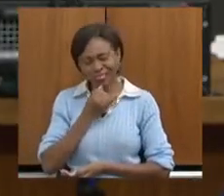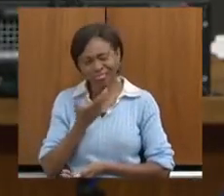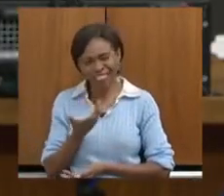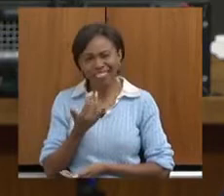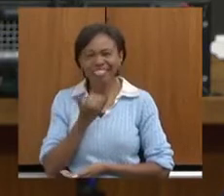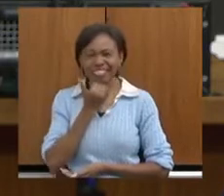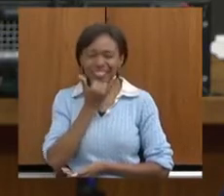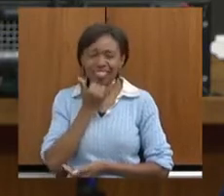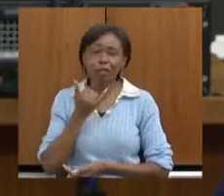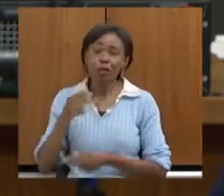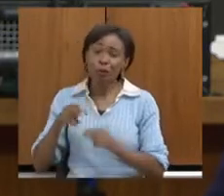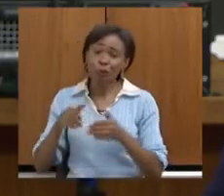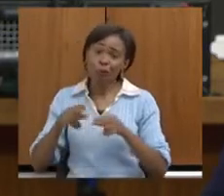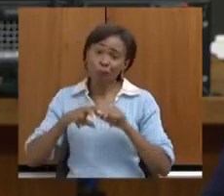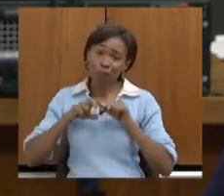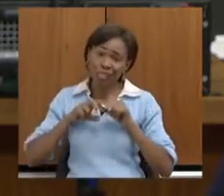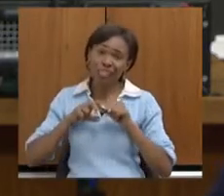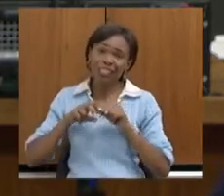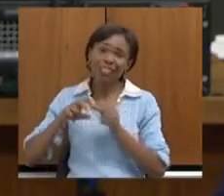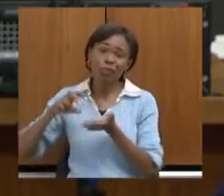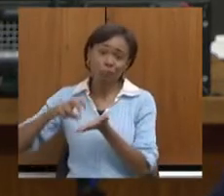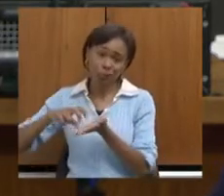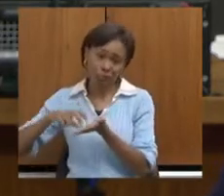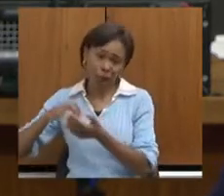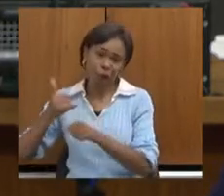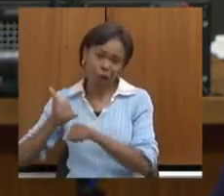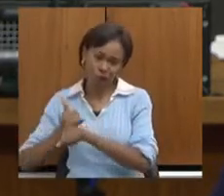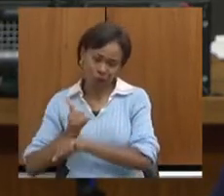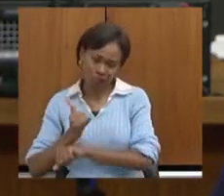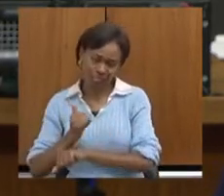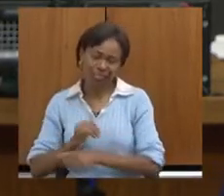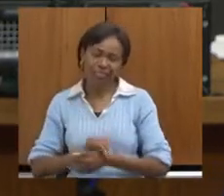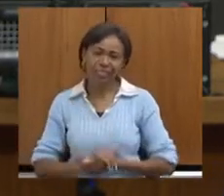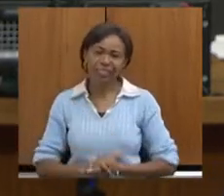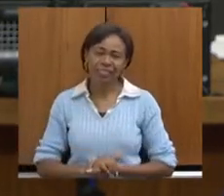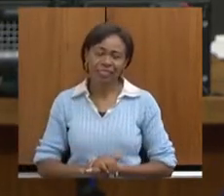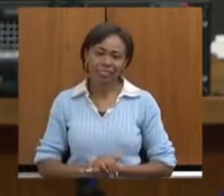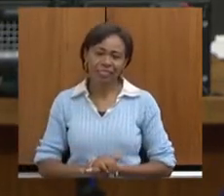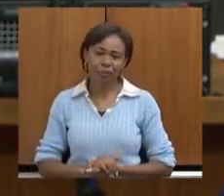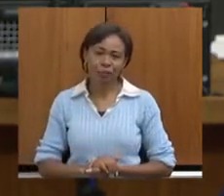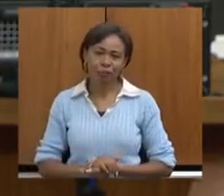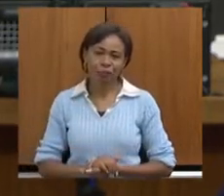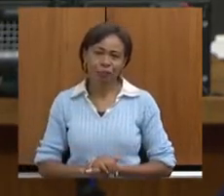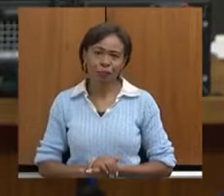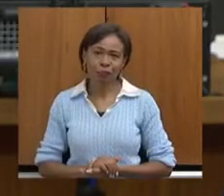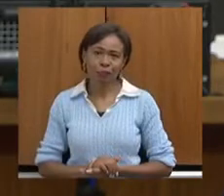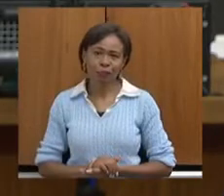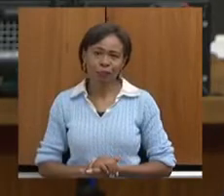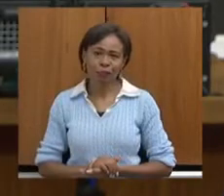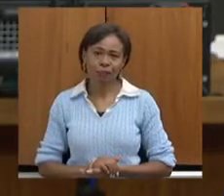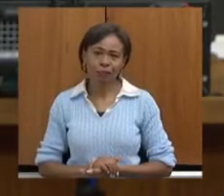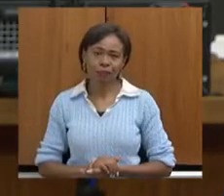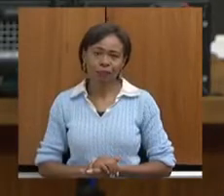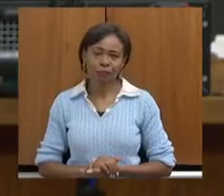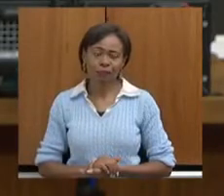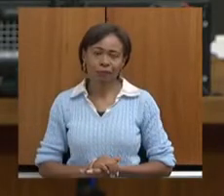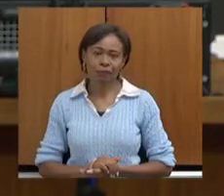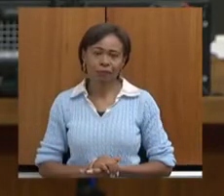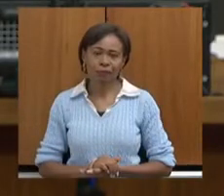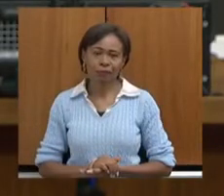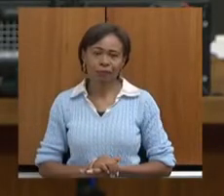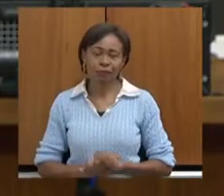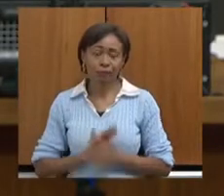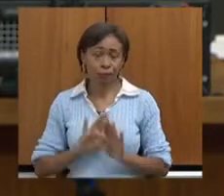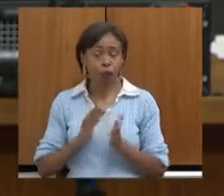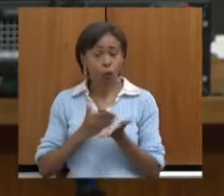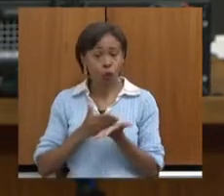é a minha ausência né na plateia durante esse período inicial dos debates bom é a